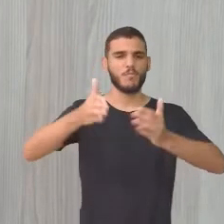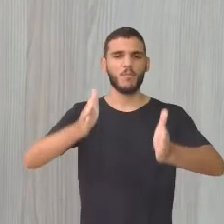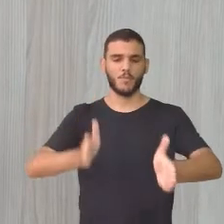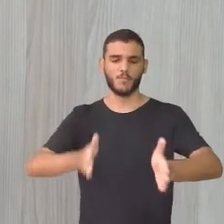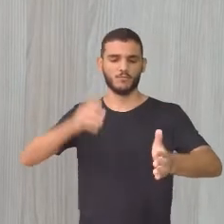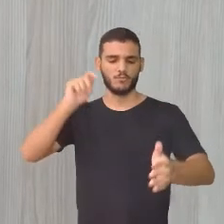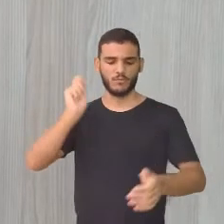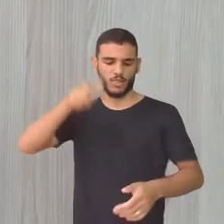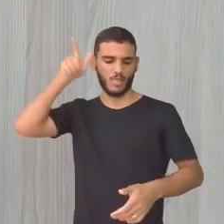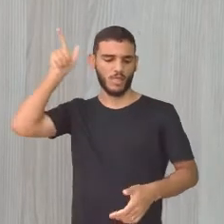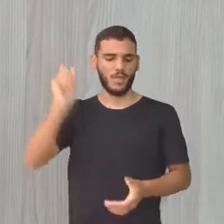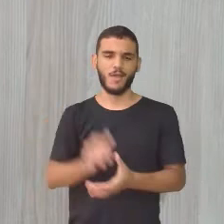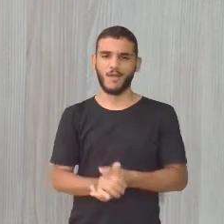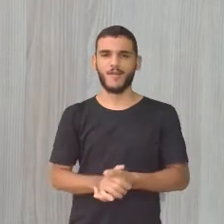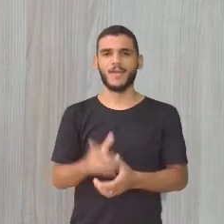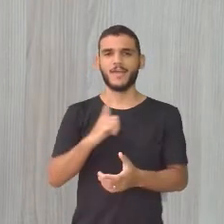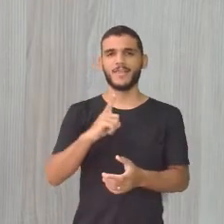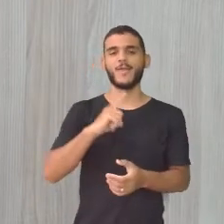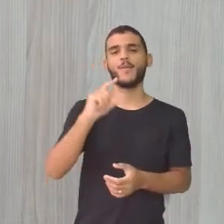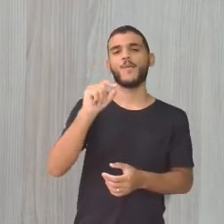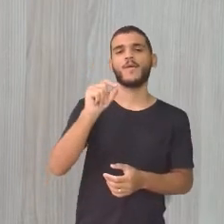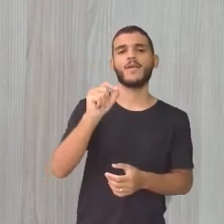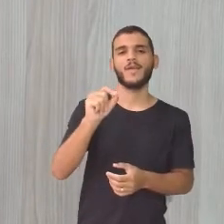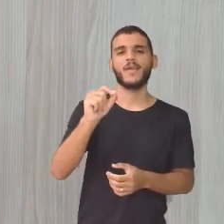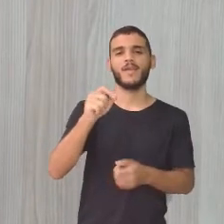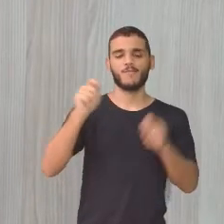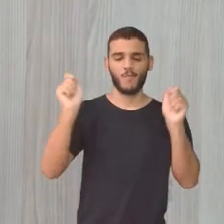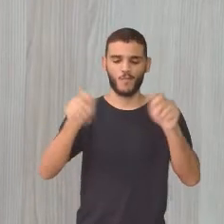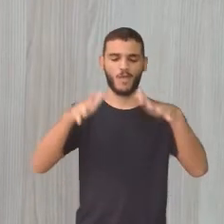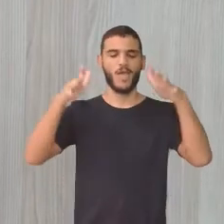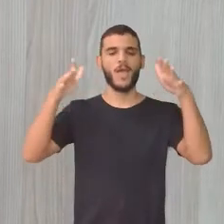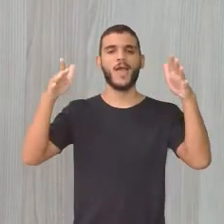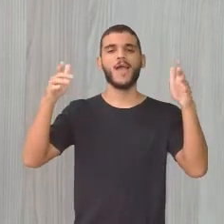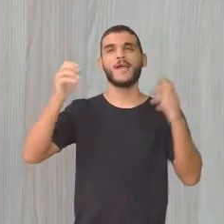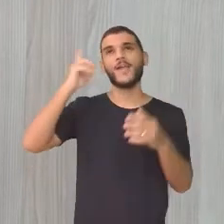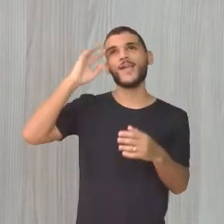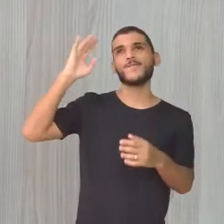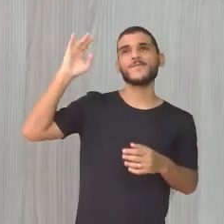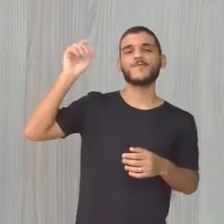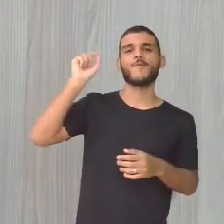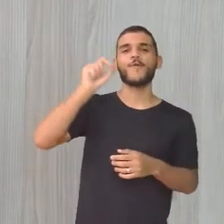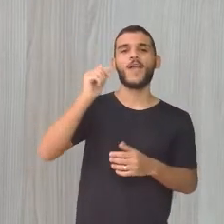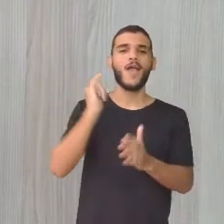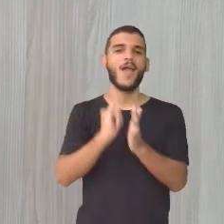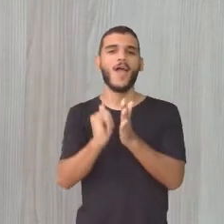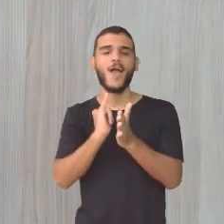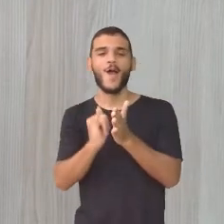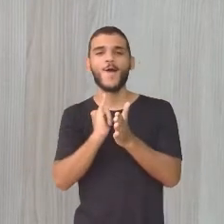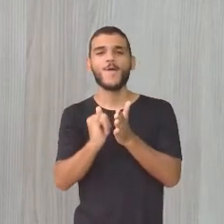A magia. Então você Magia. pensa nos contos de fada, né? Você tem o navio pirata